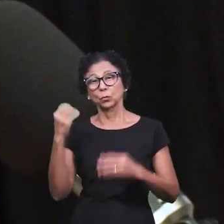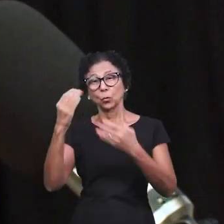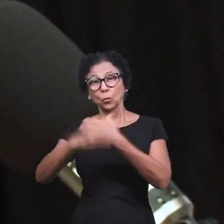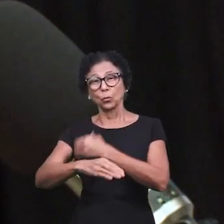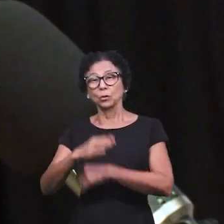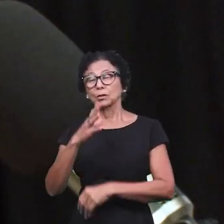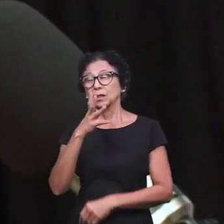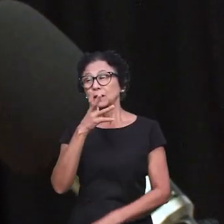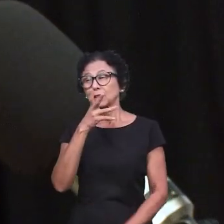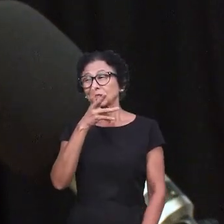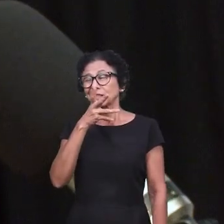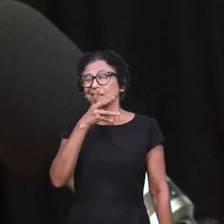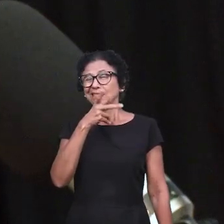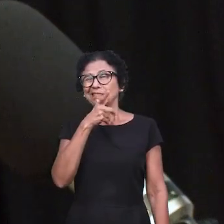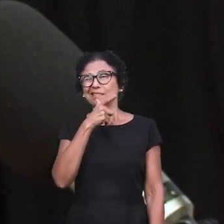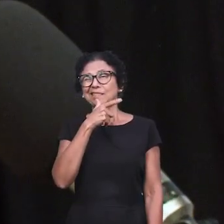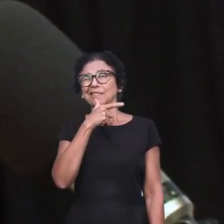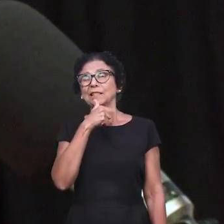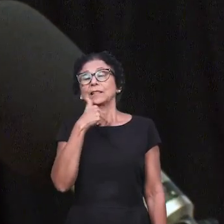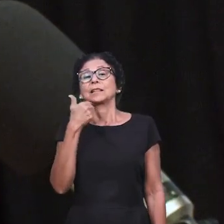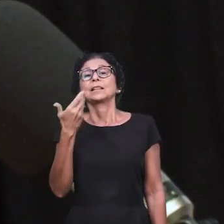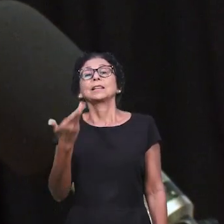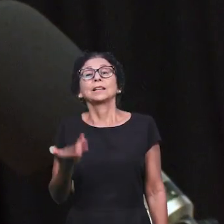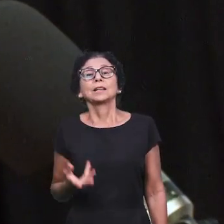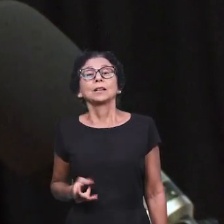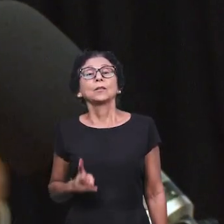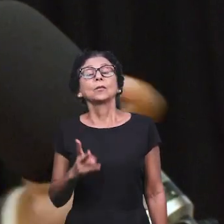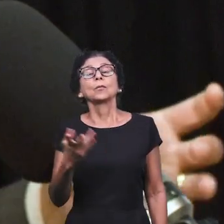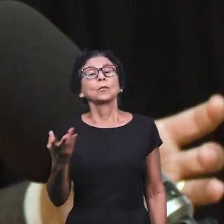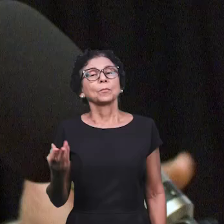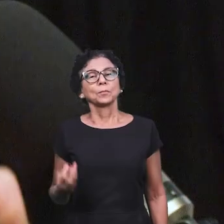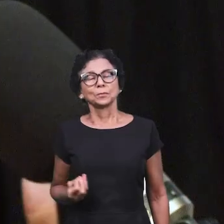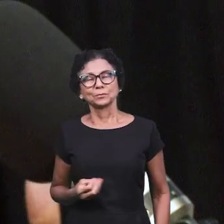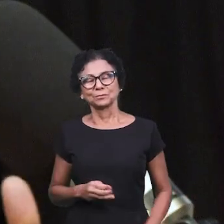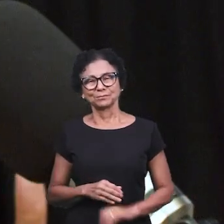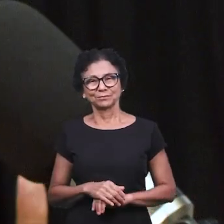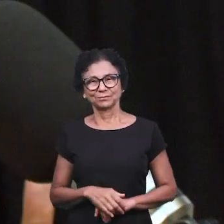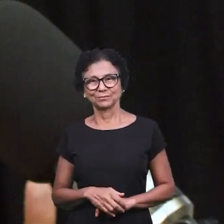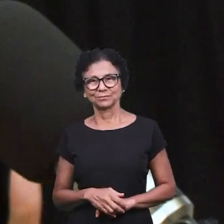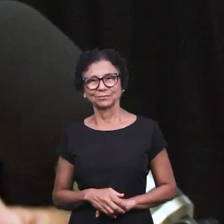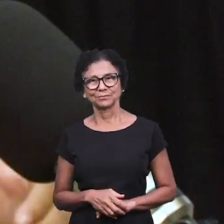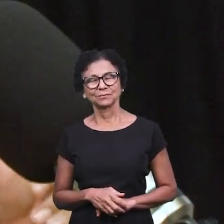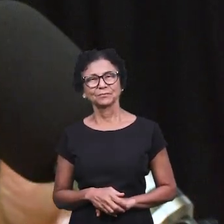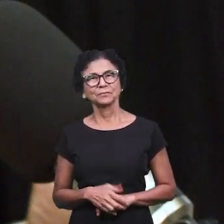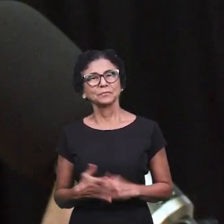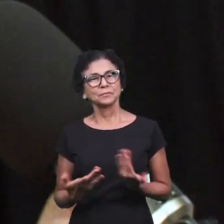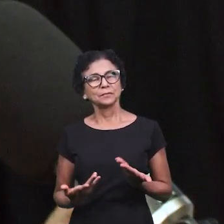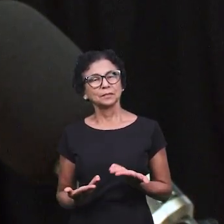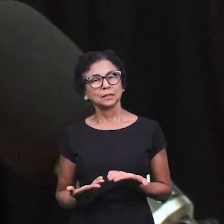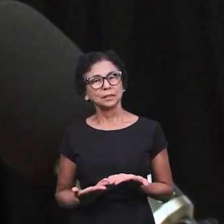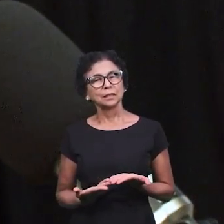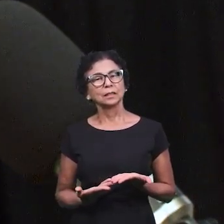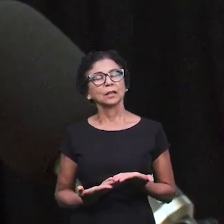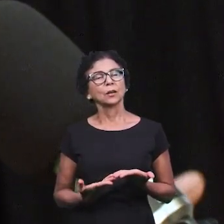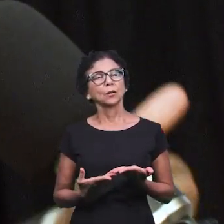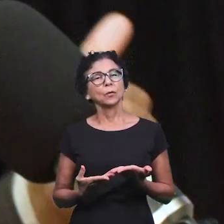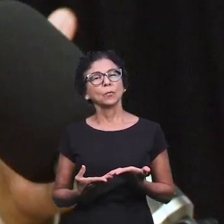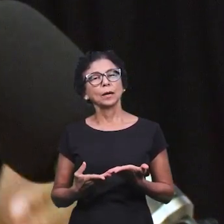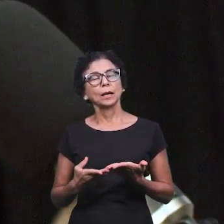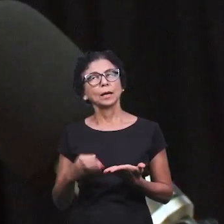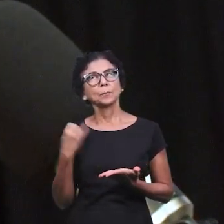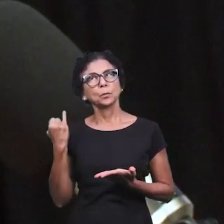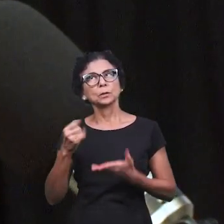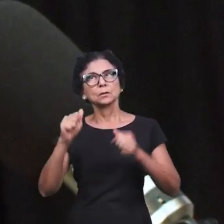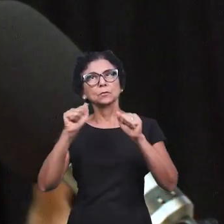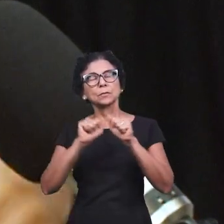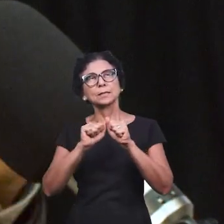o seu concurso está longe, tá certo? E aí, como é que a gente vai se manter, né? Eu acho que é fundamental, como a gente já falou em